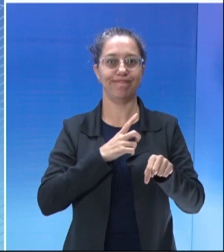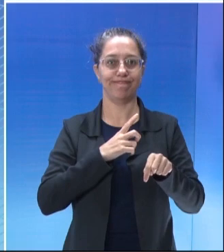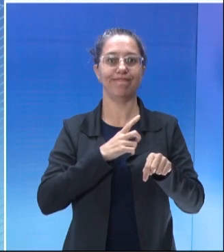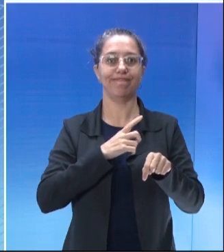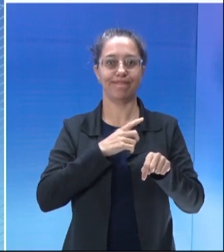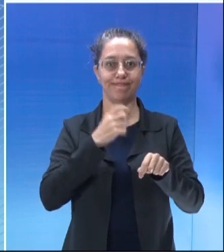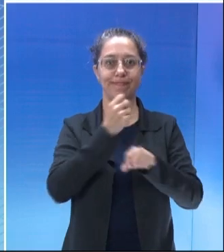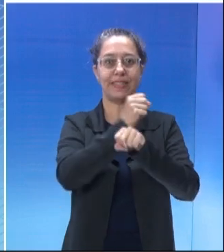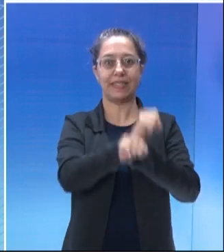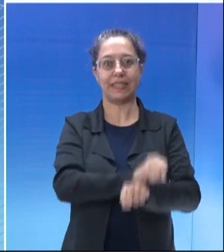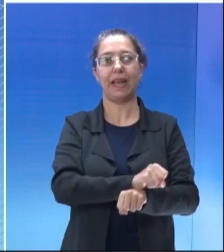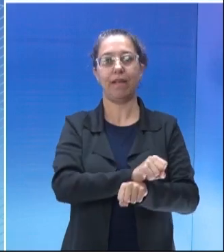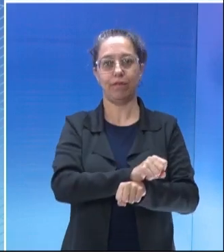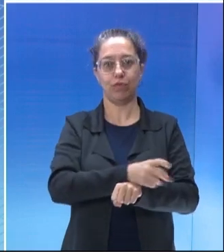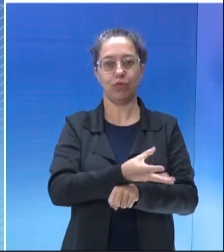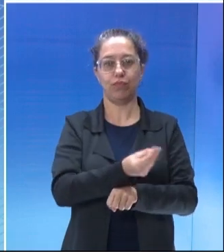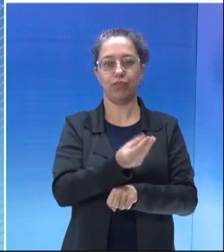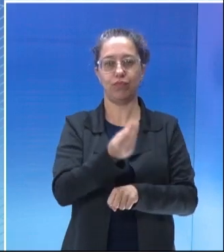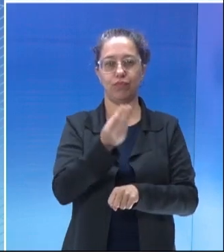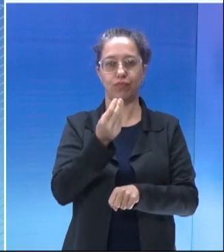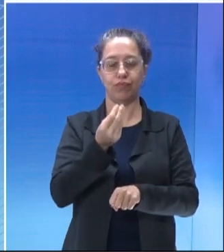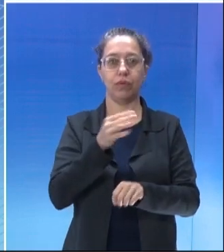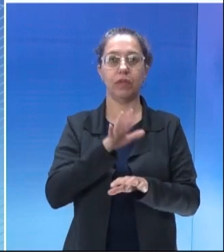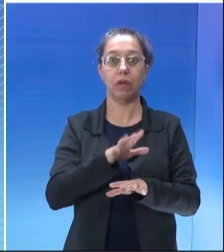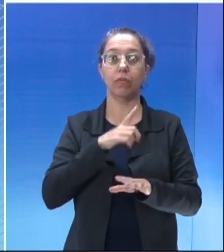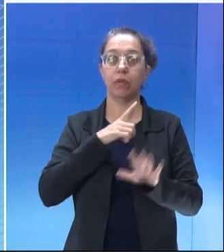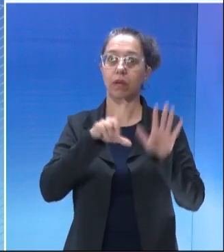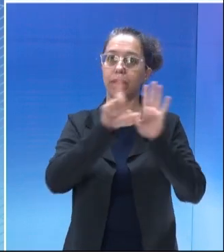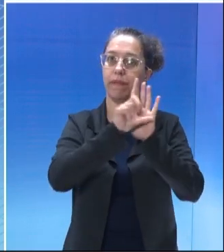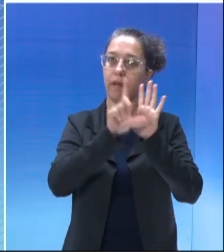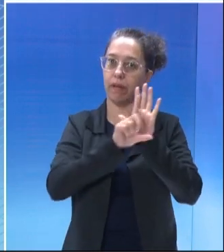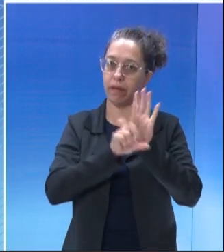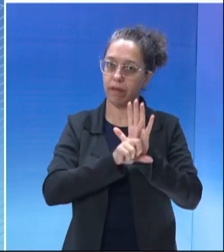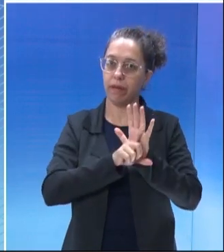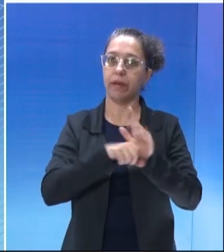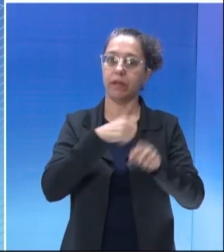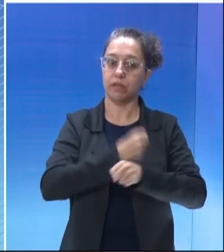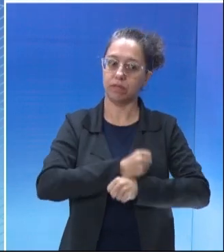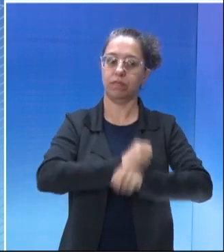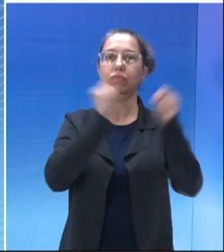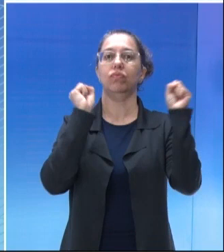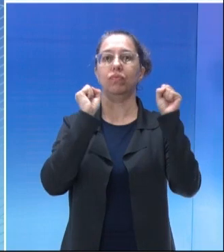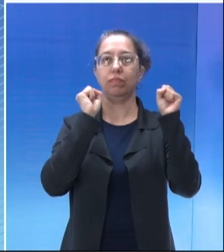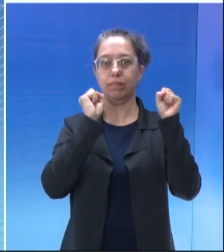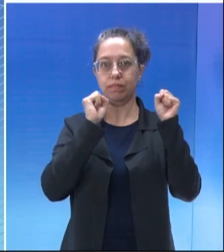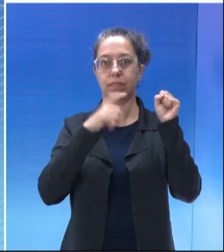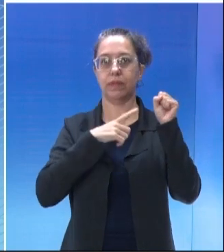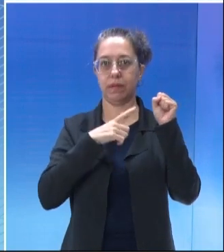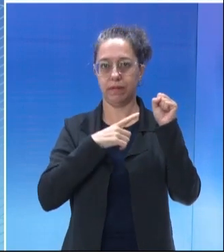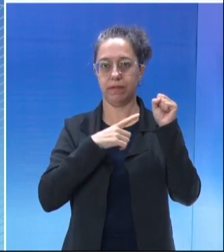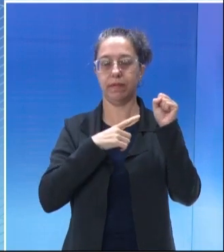da escravatura passou por algumas leis que, a partir daí,